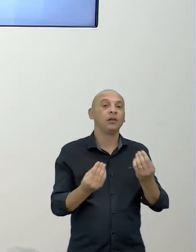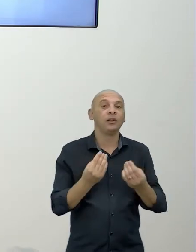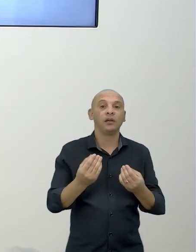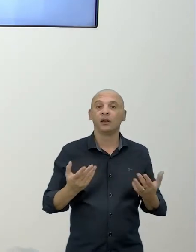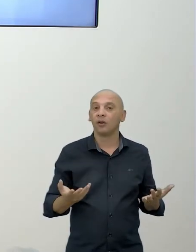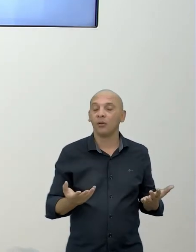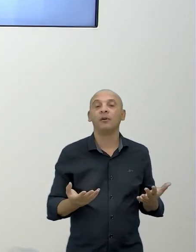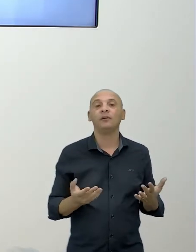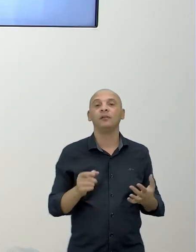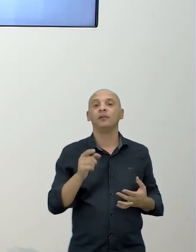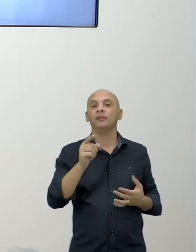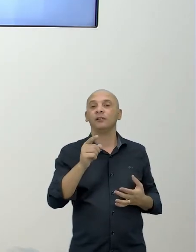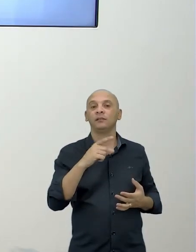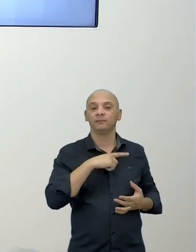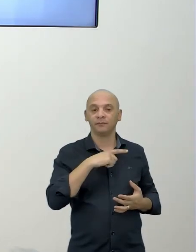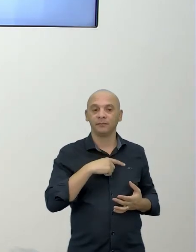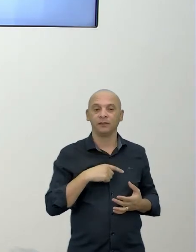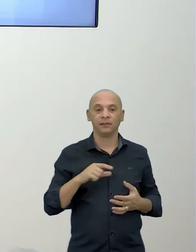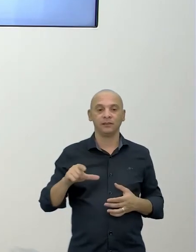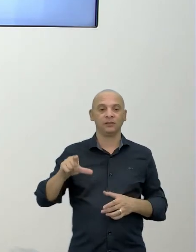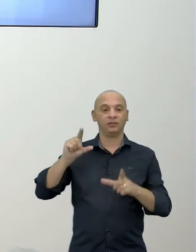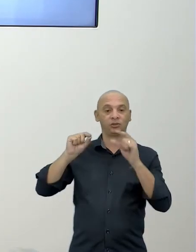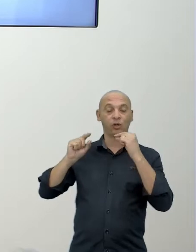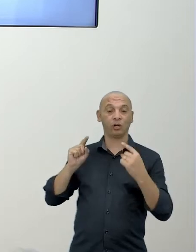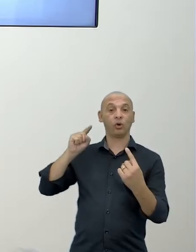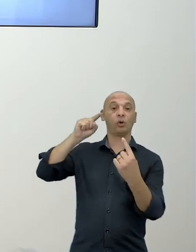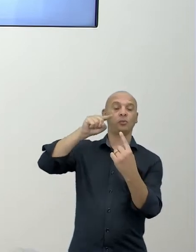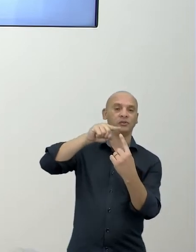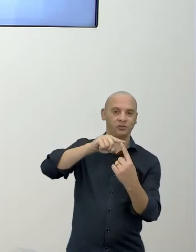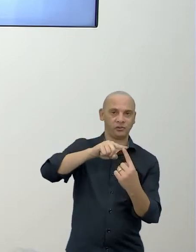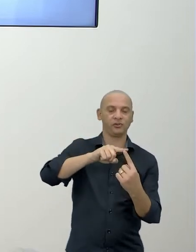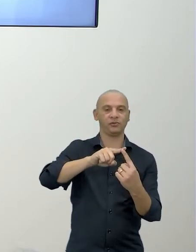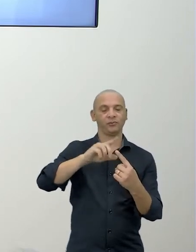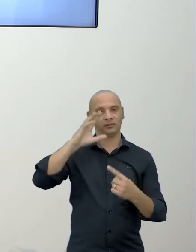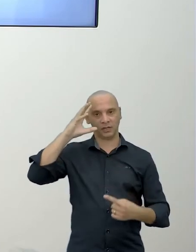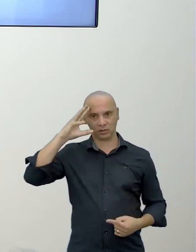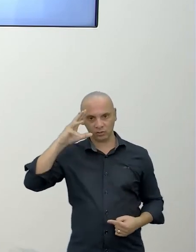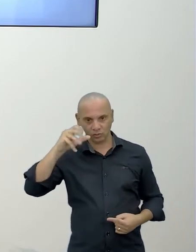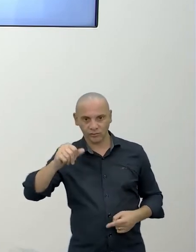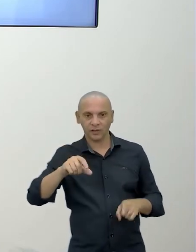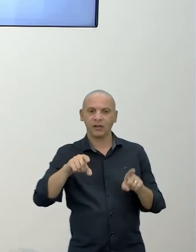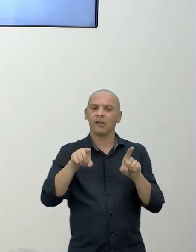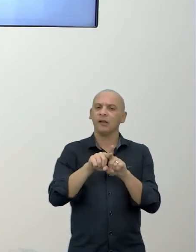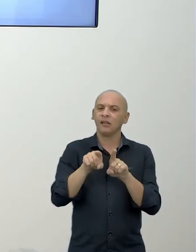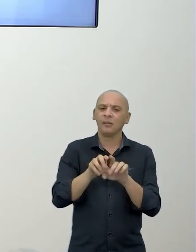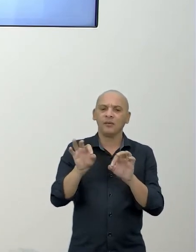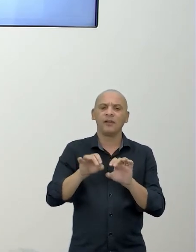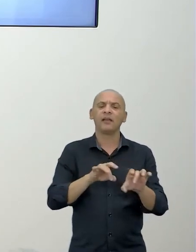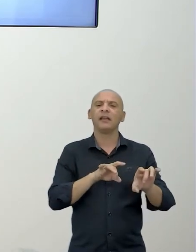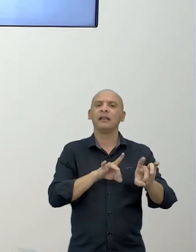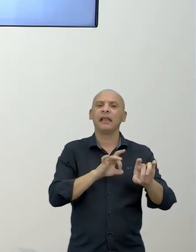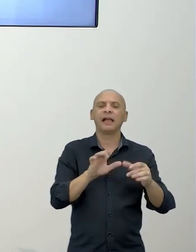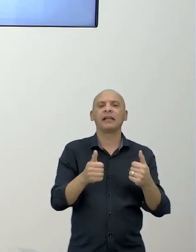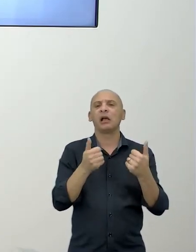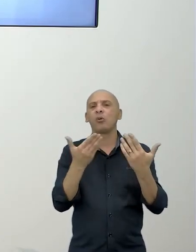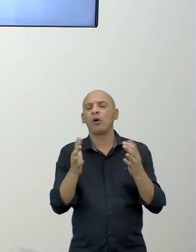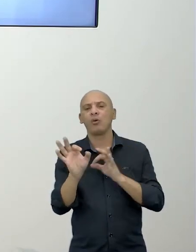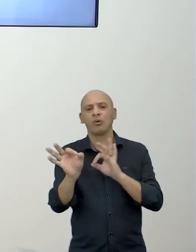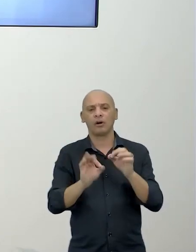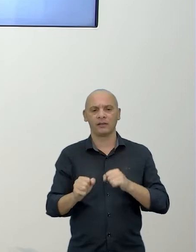que você quer falar e onde você quer chegar com essa pesquisa, você vai definir